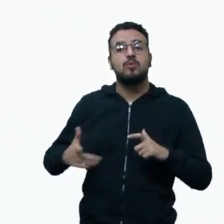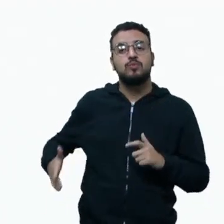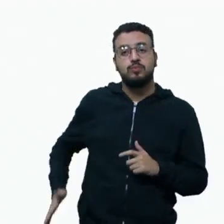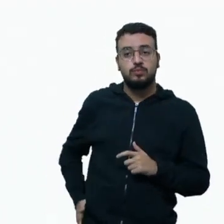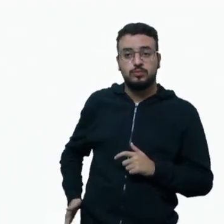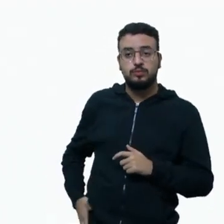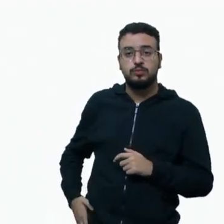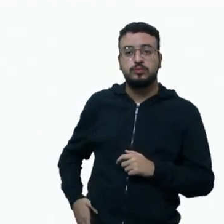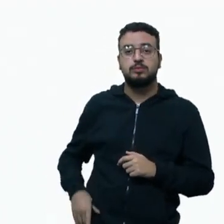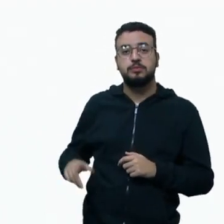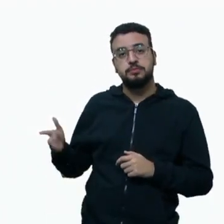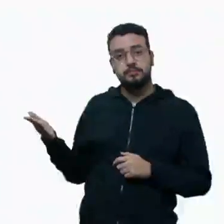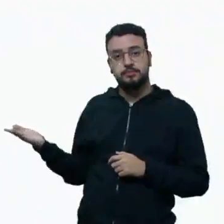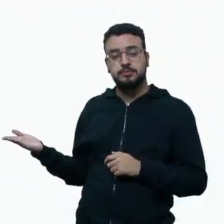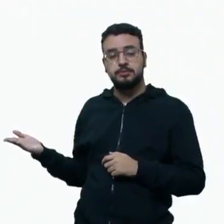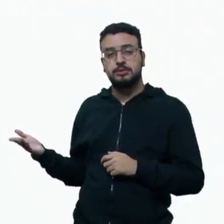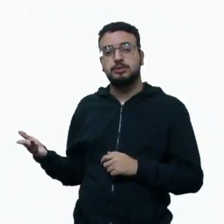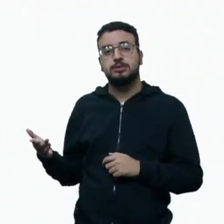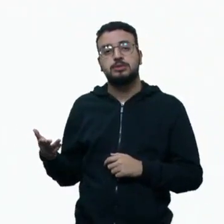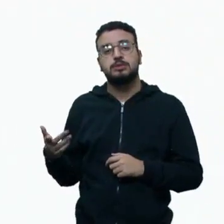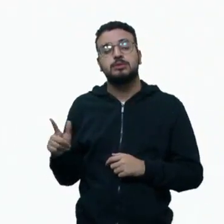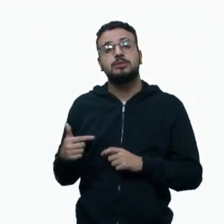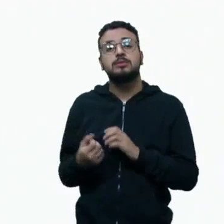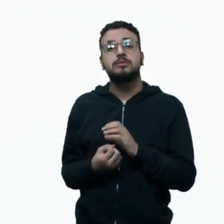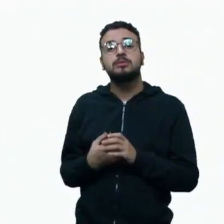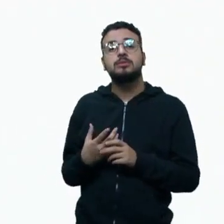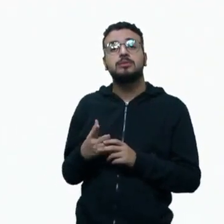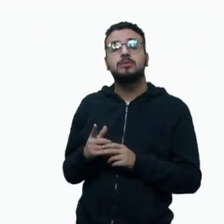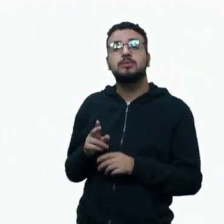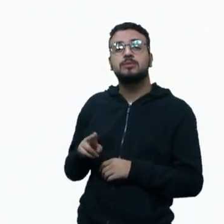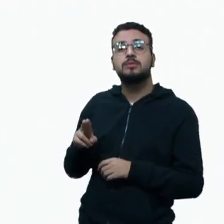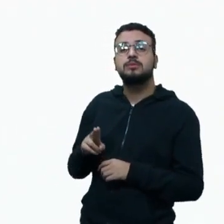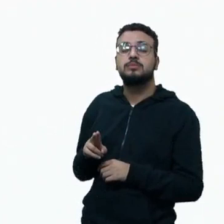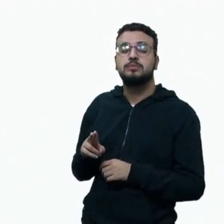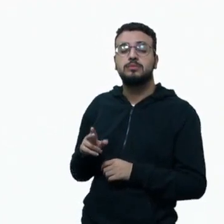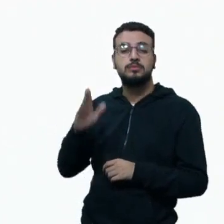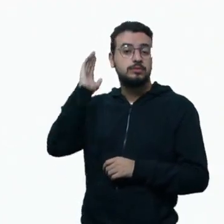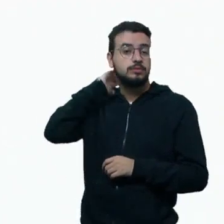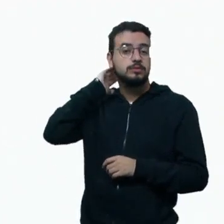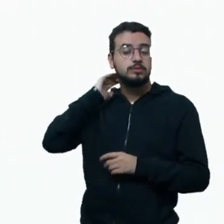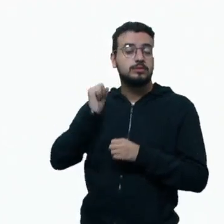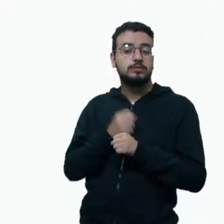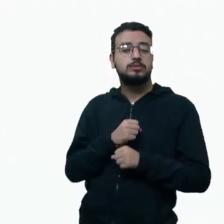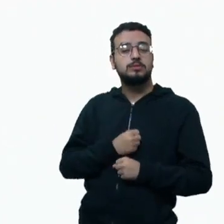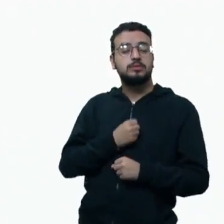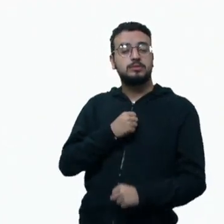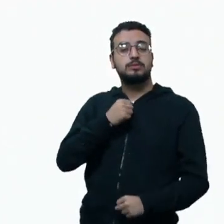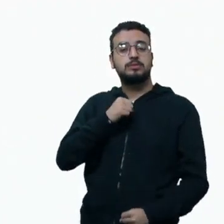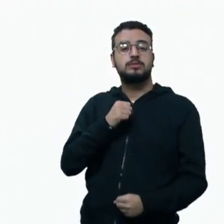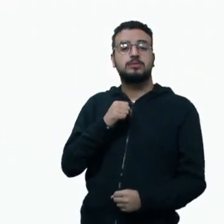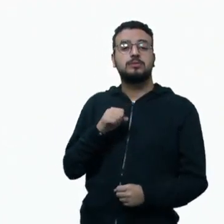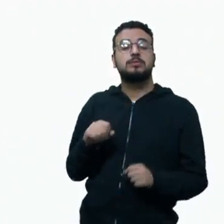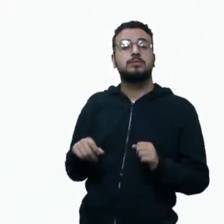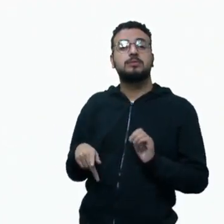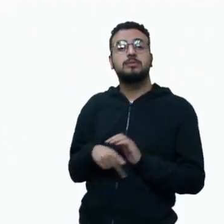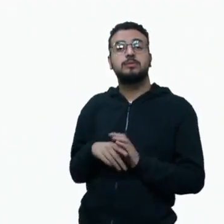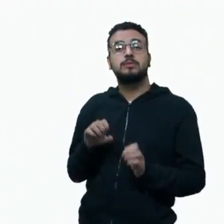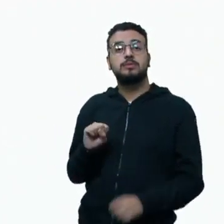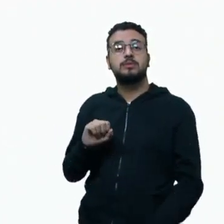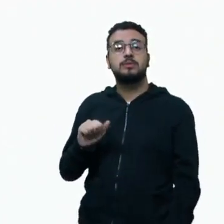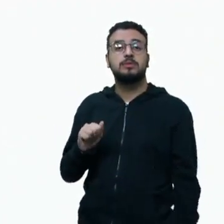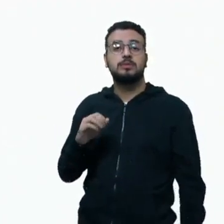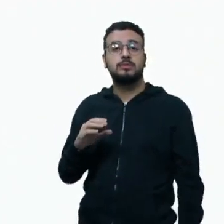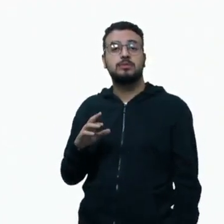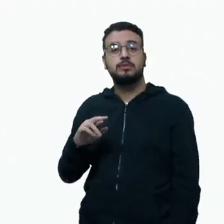ver, ele aqui, e surge a partir da coluna lombar e dos segmentos sacrais da medula espinhal. Então,